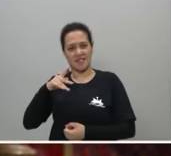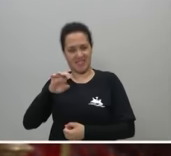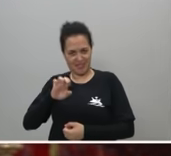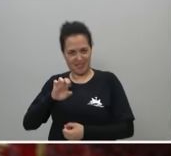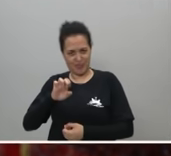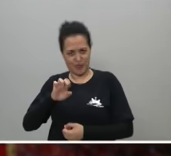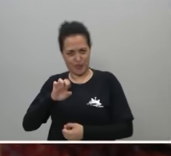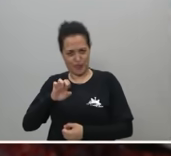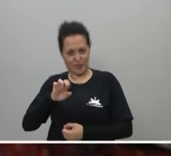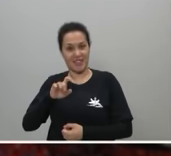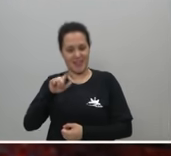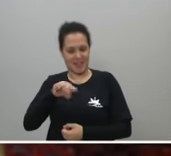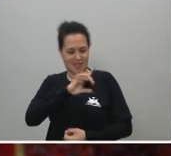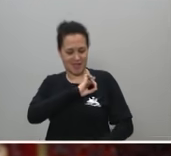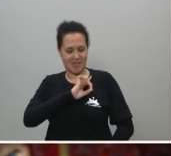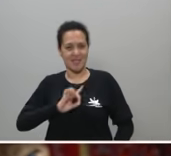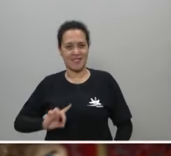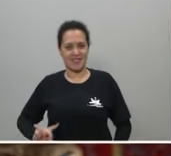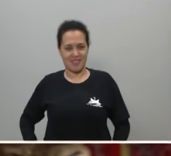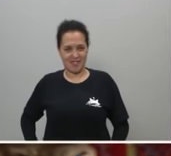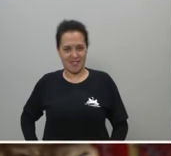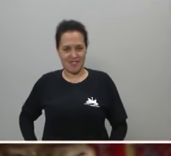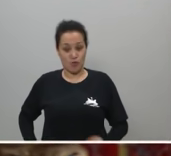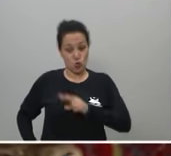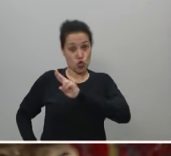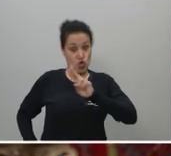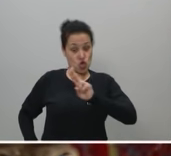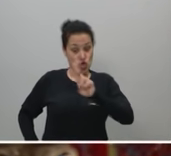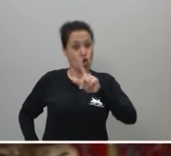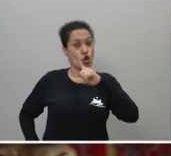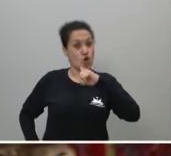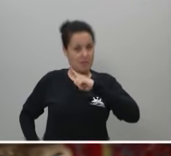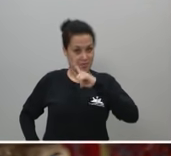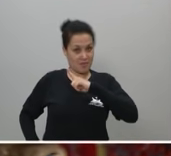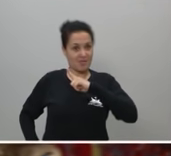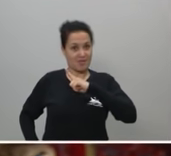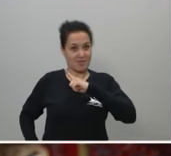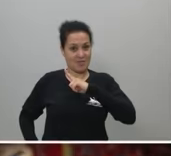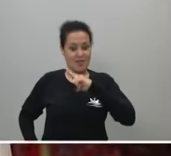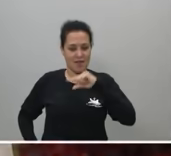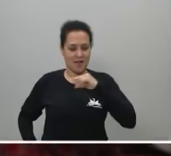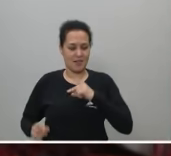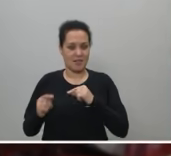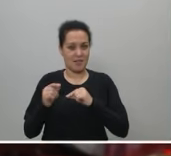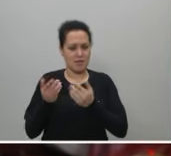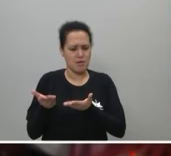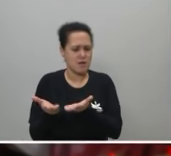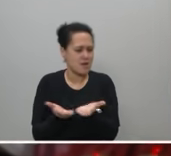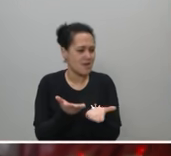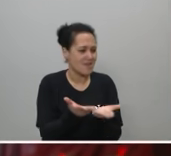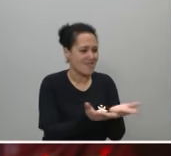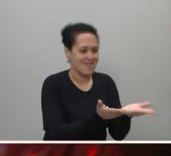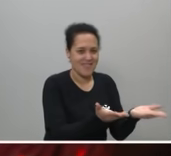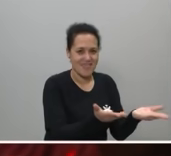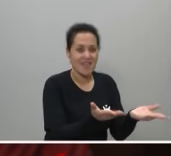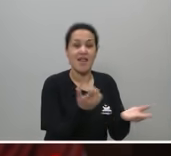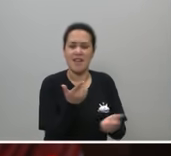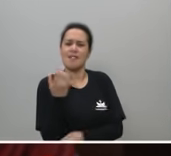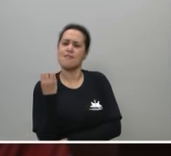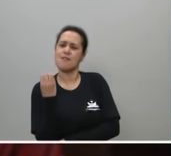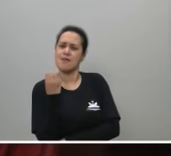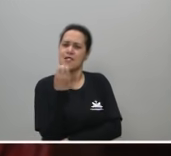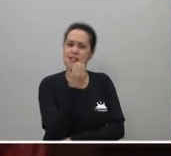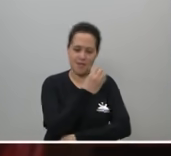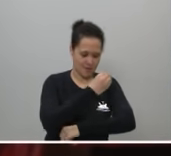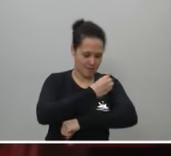nomeado para servir as mesas, ele vai para Samaria. Mas é impressionante, para já